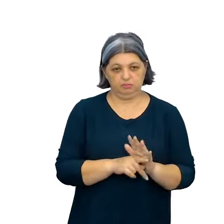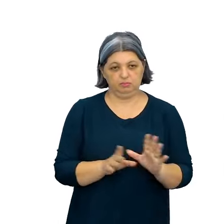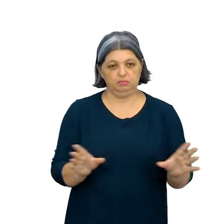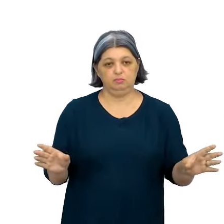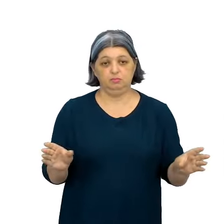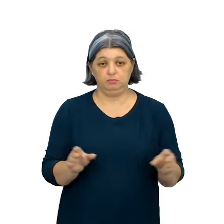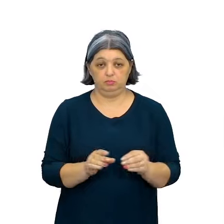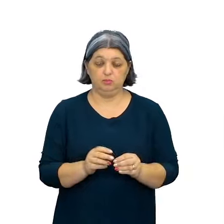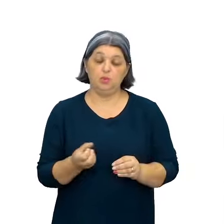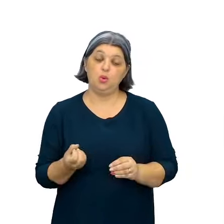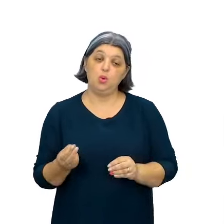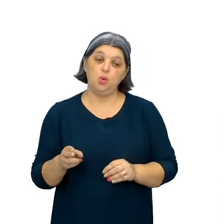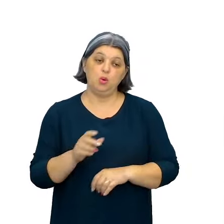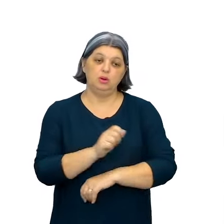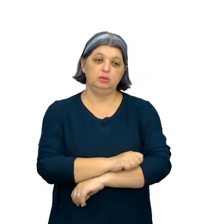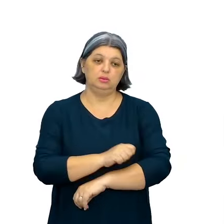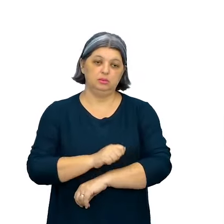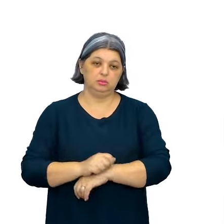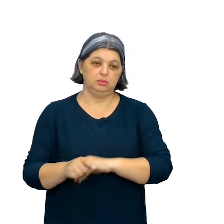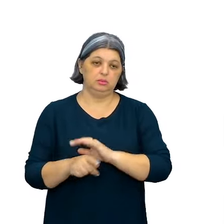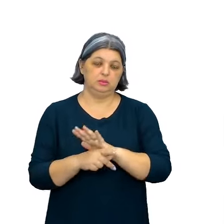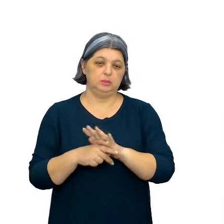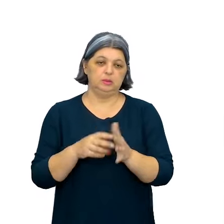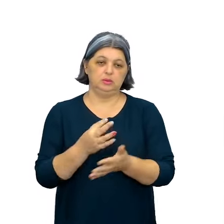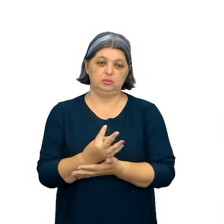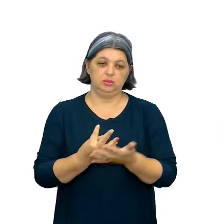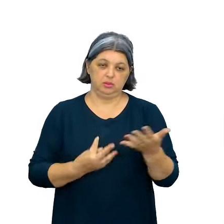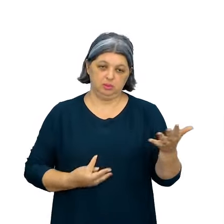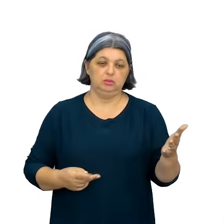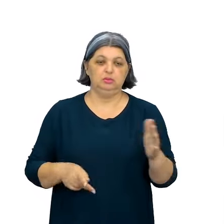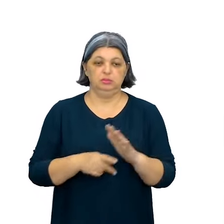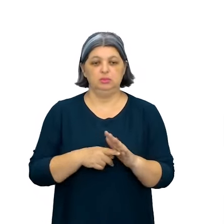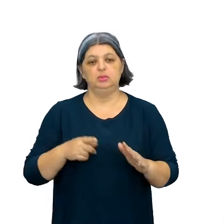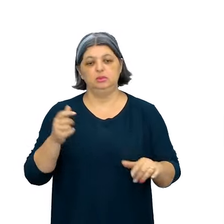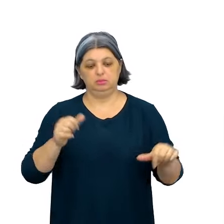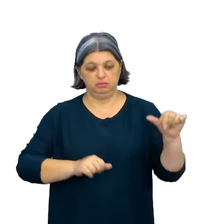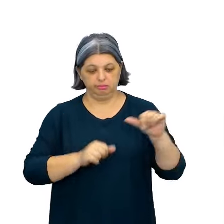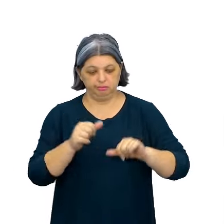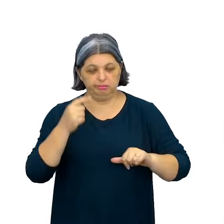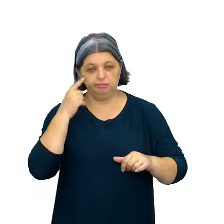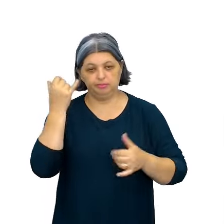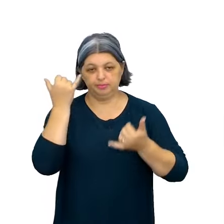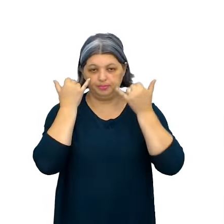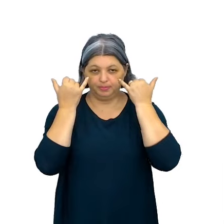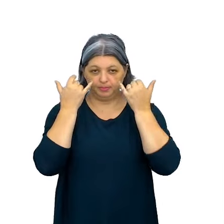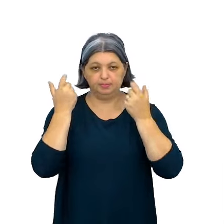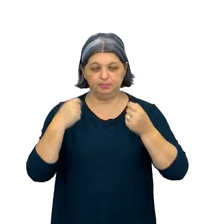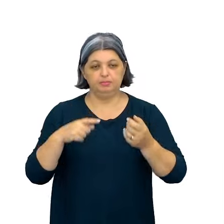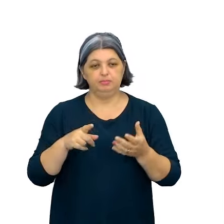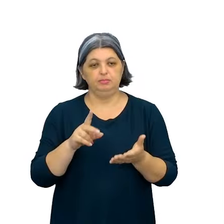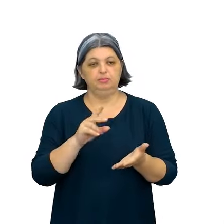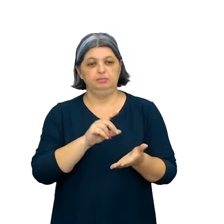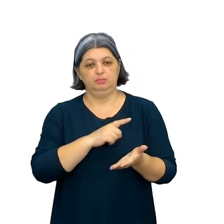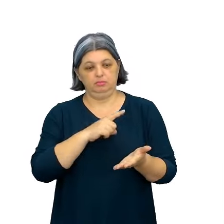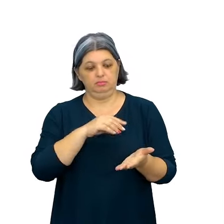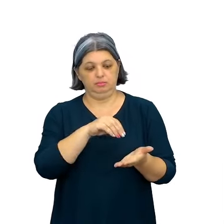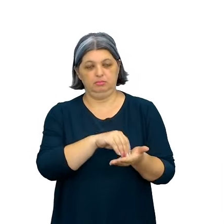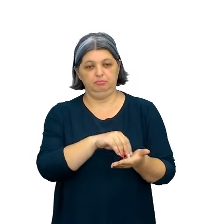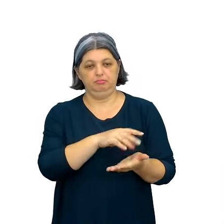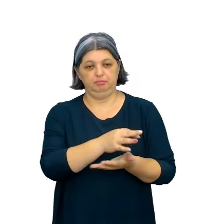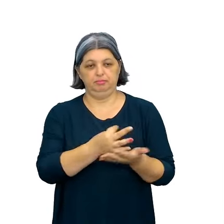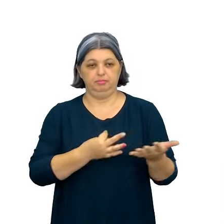ou síntese do texto, essa comparação é essencial para medir as informações que devem ser retidas.